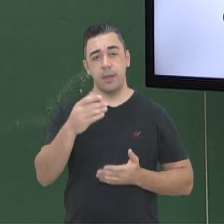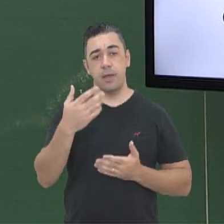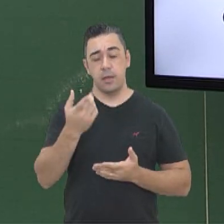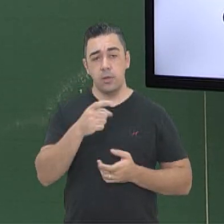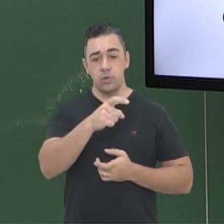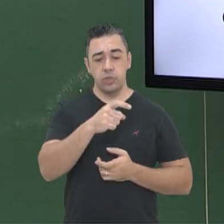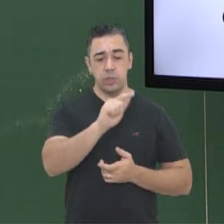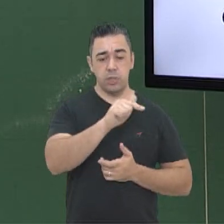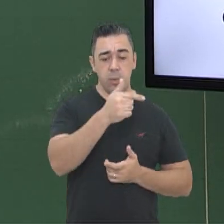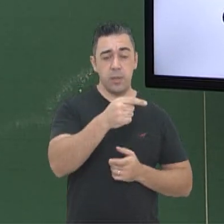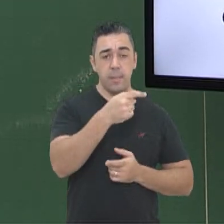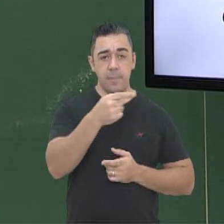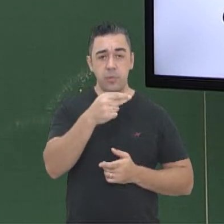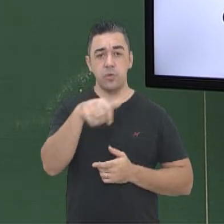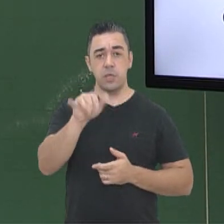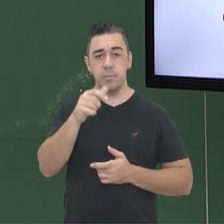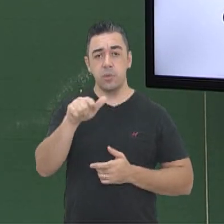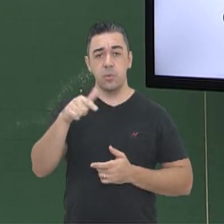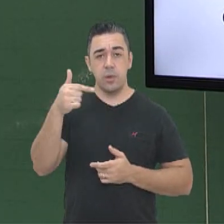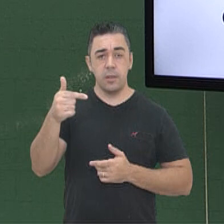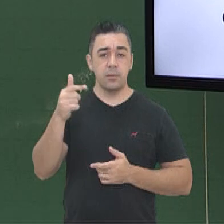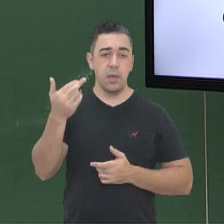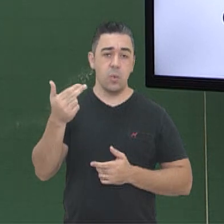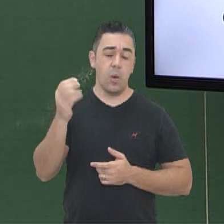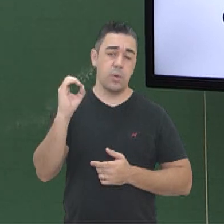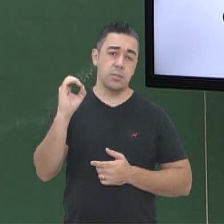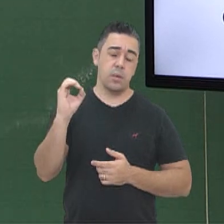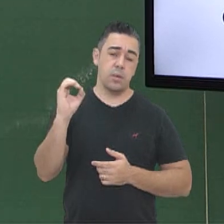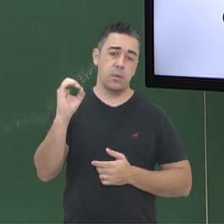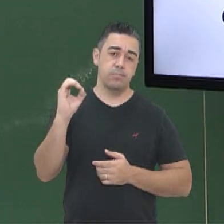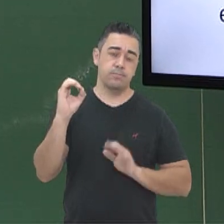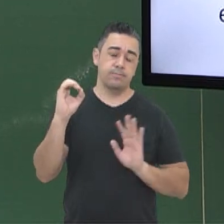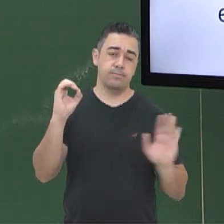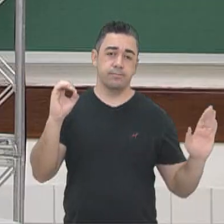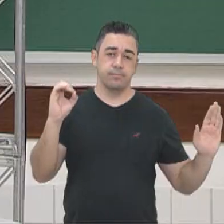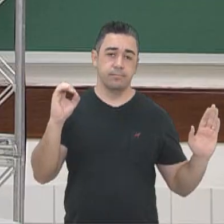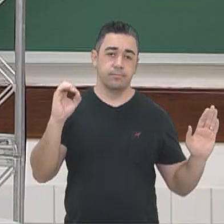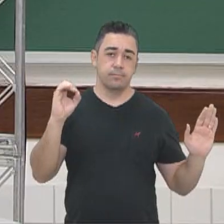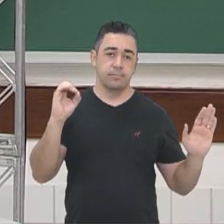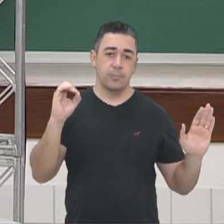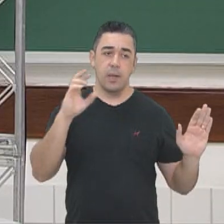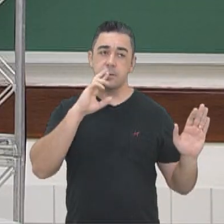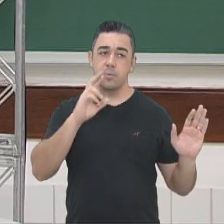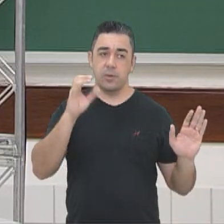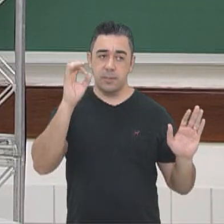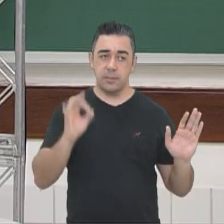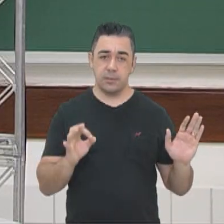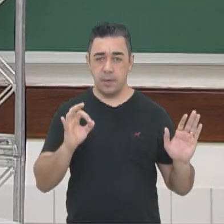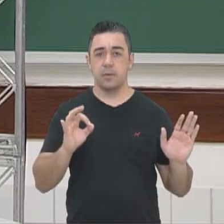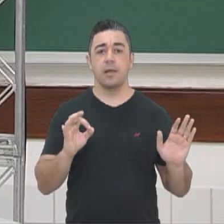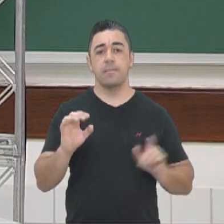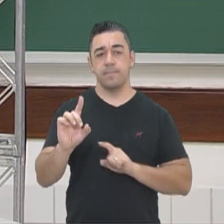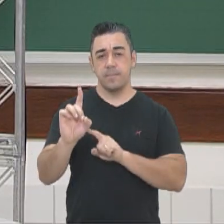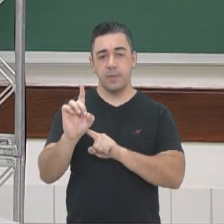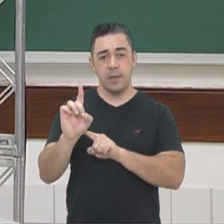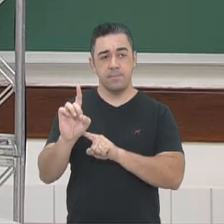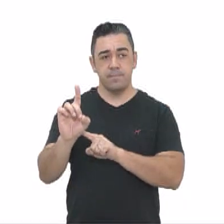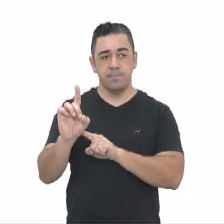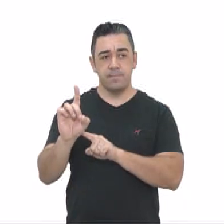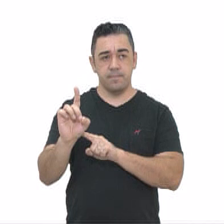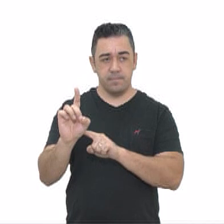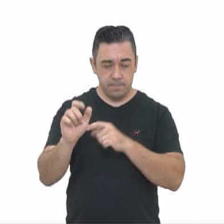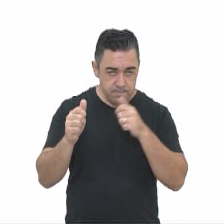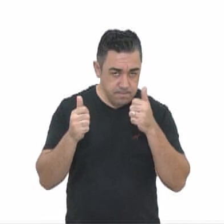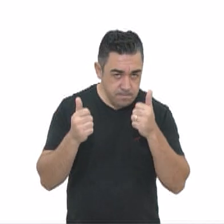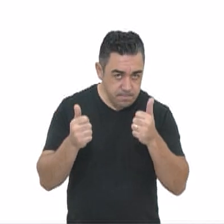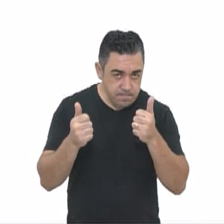ao quadrado menos y ao quadrado é igual a 0, ok? Então, a alternativa correta é a letra D.